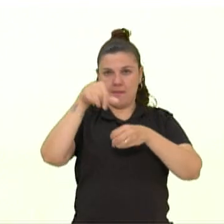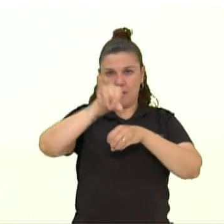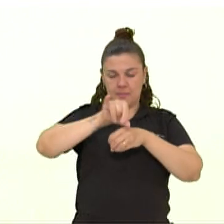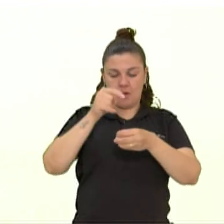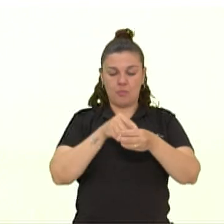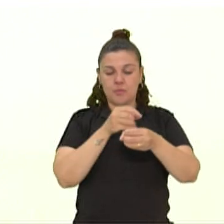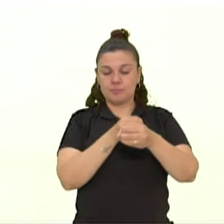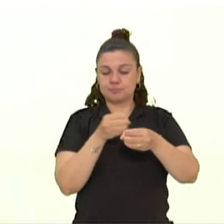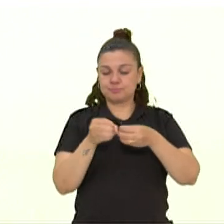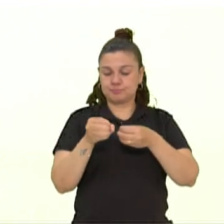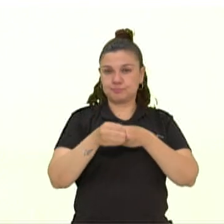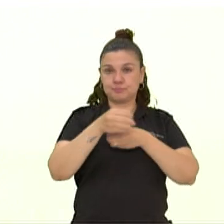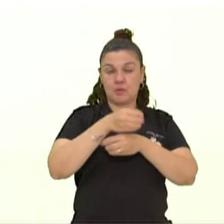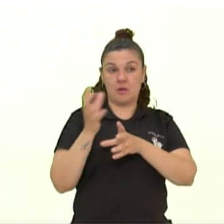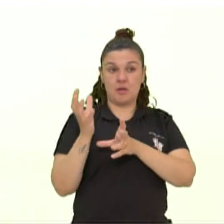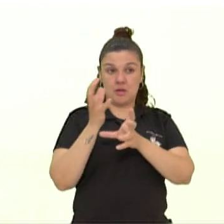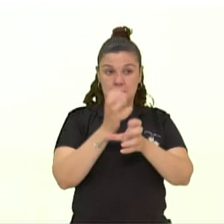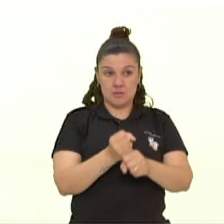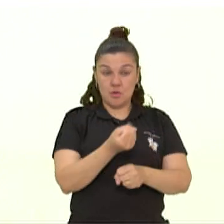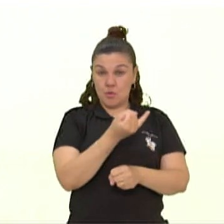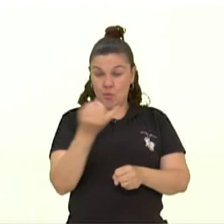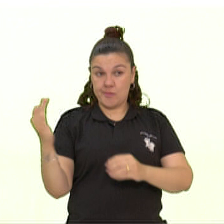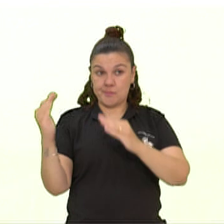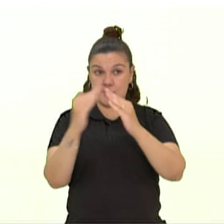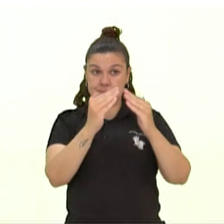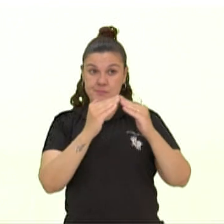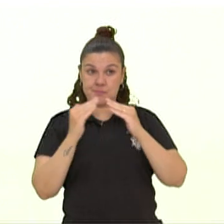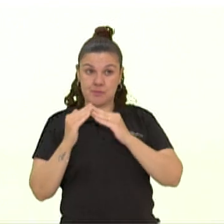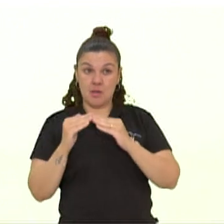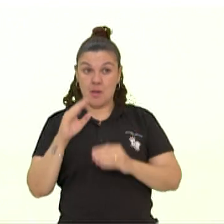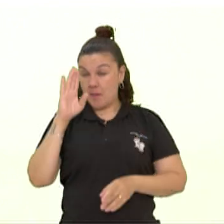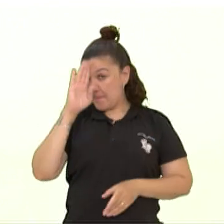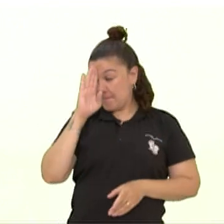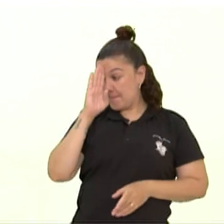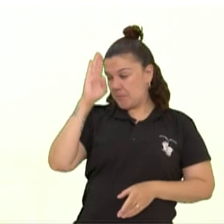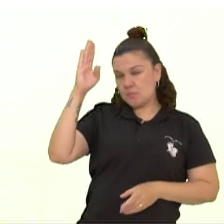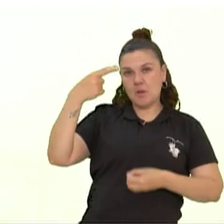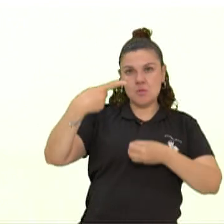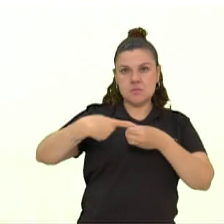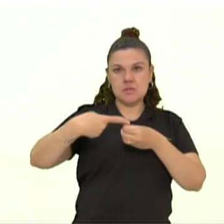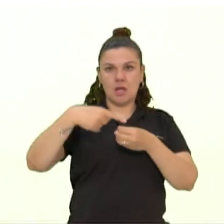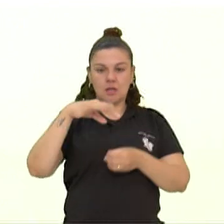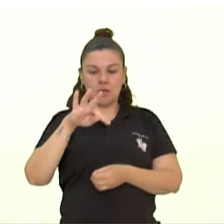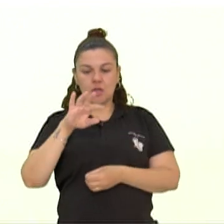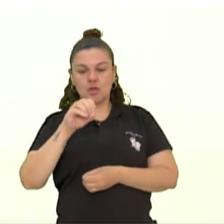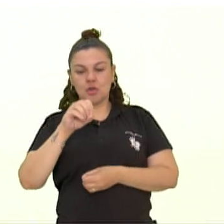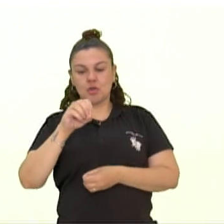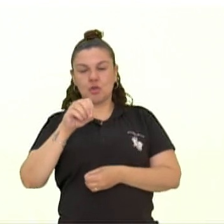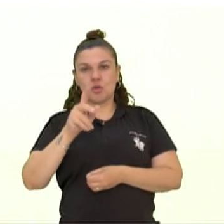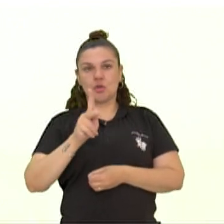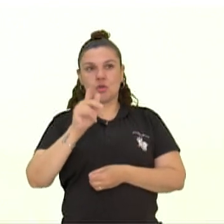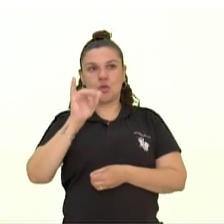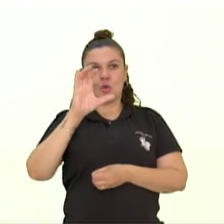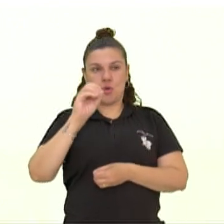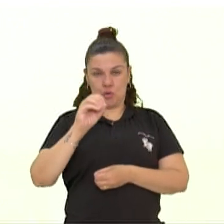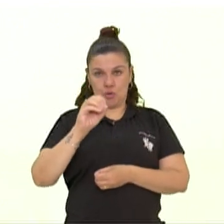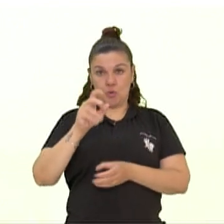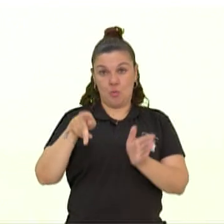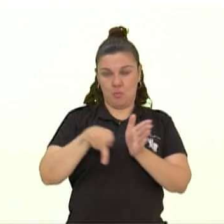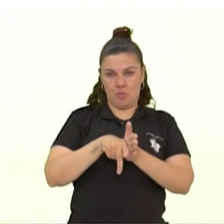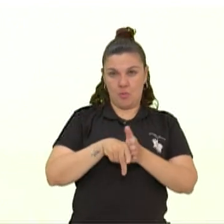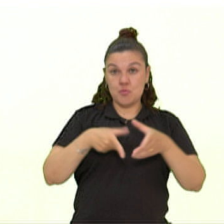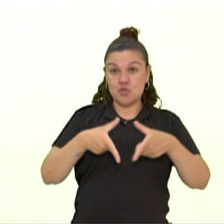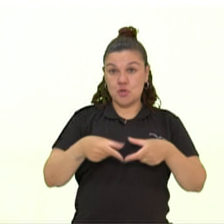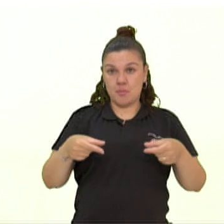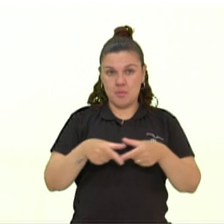região metropolitana, é o número de habitantes, Destaque para Tóquio, com 38 milhões de habitantes. Em seguida, Nova Delhi,